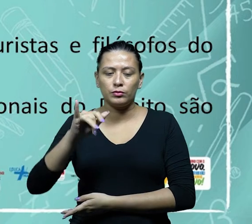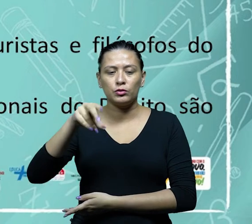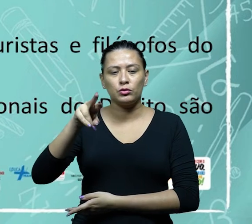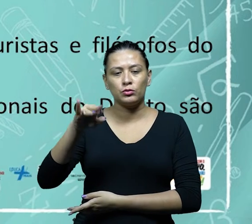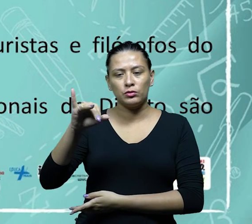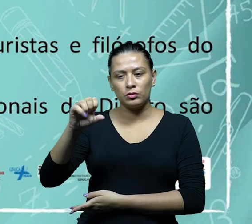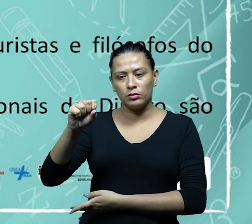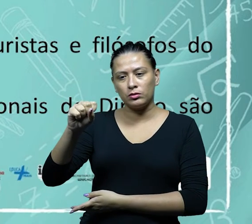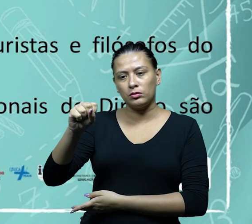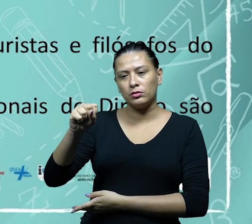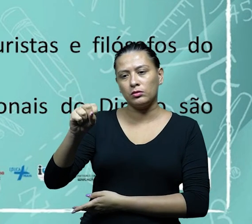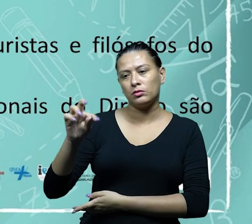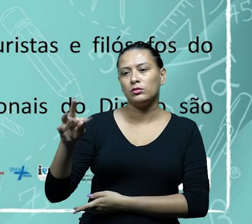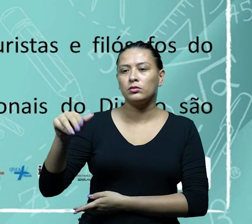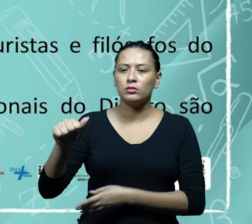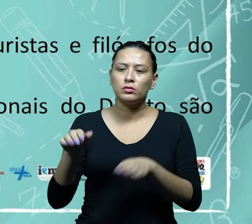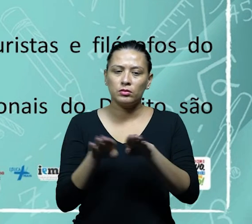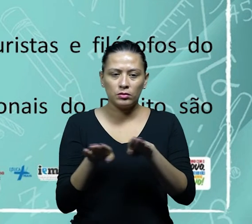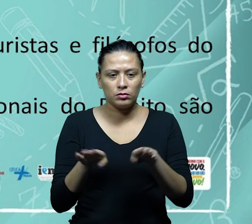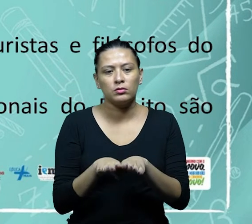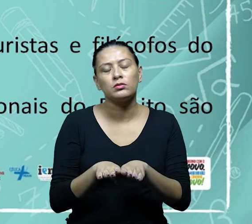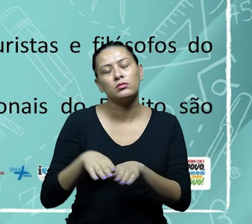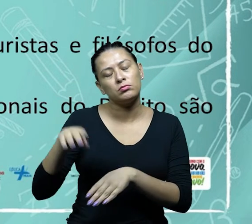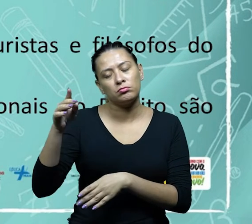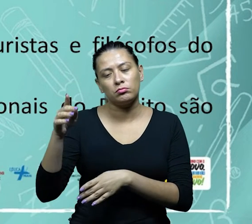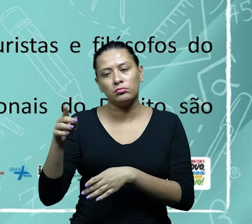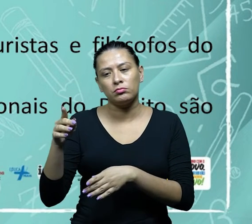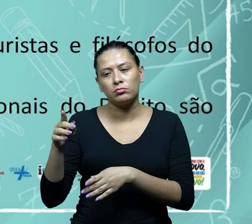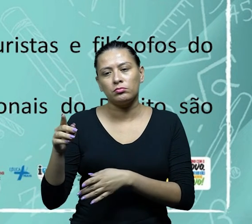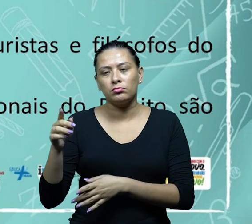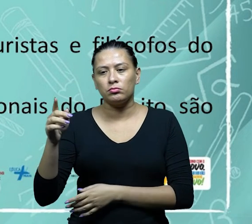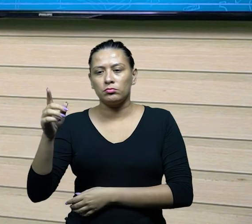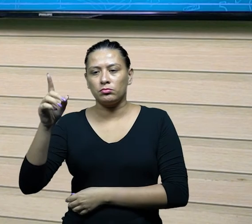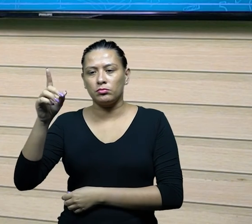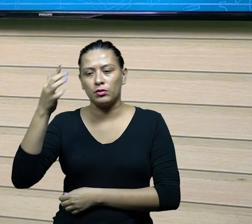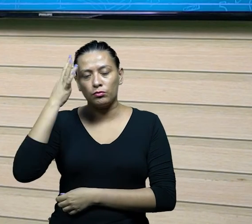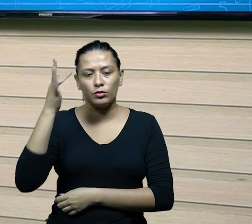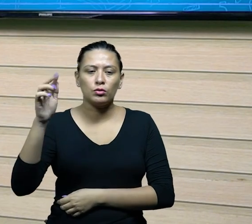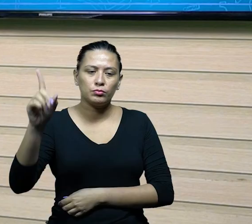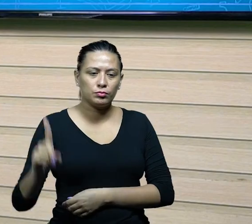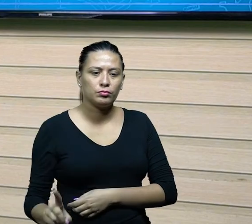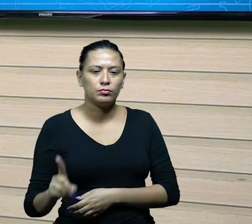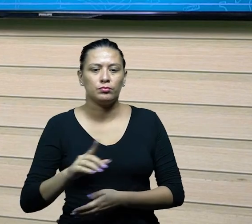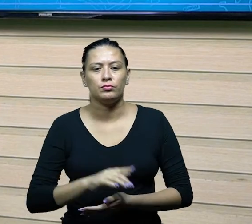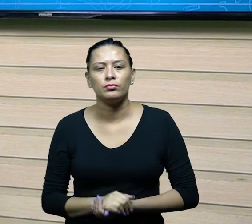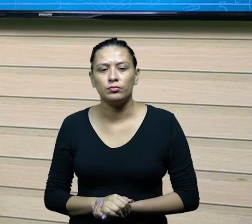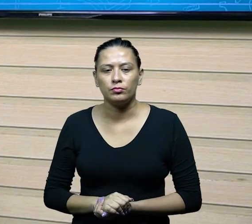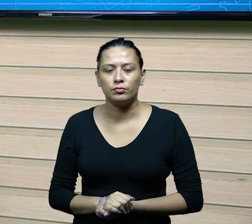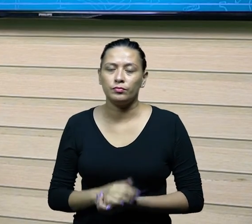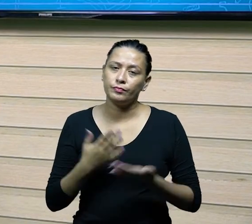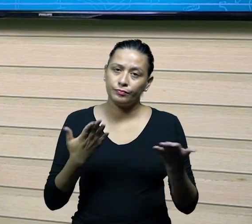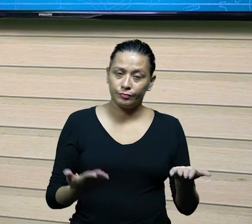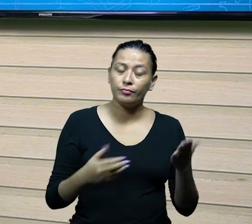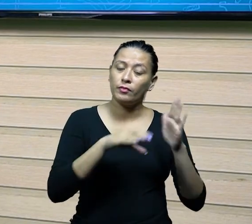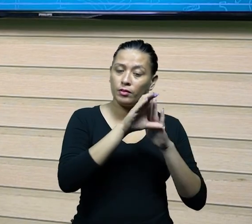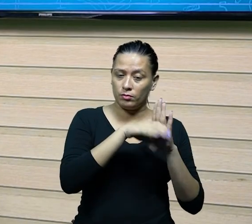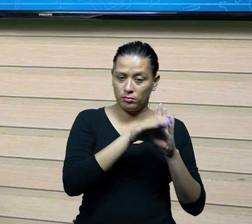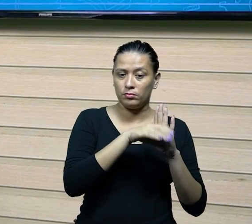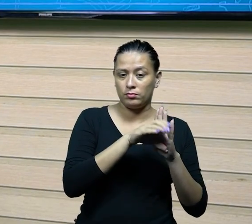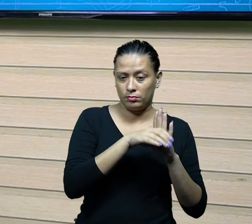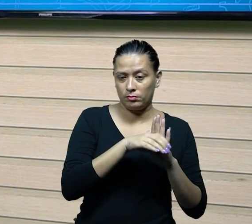meio da doutrina que os conceitos operacionais do direito são elaborados né a gente de fato tem os conceitos